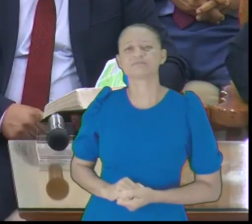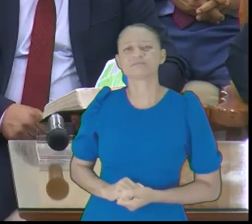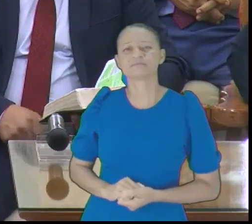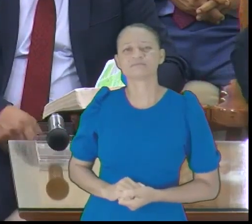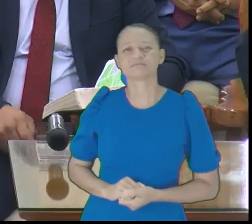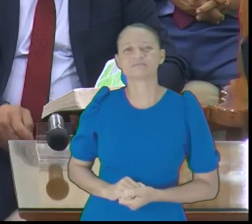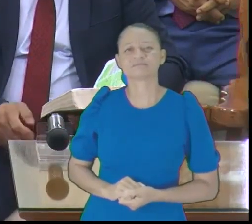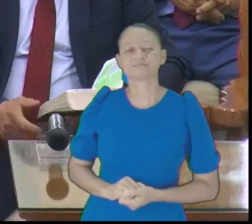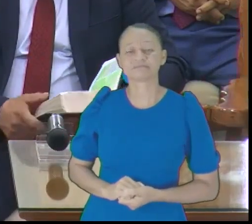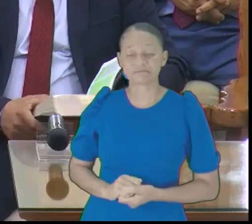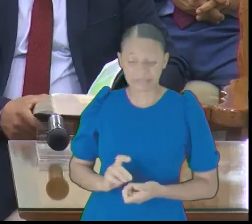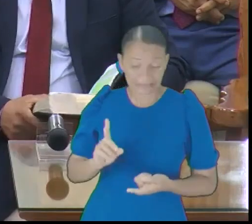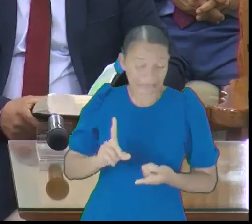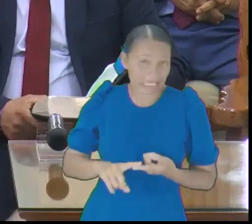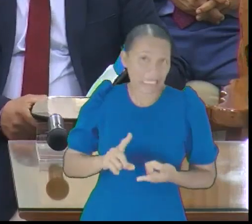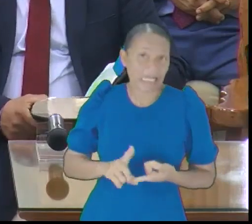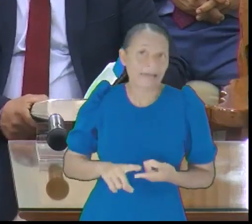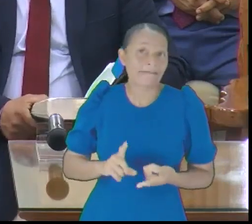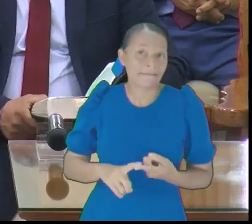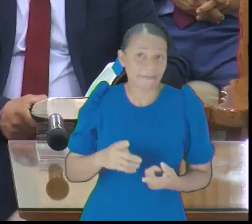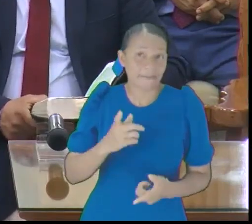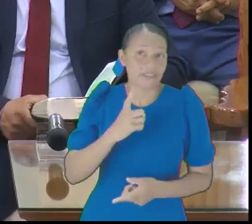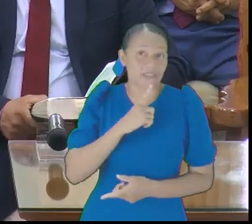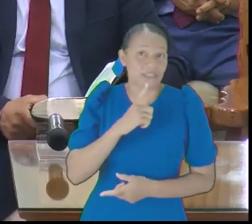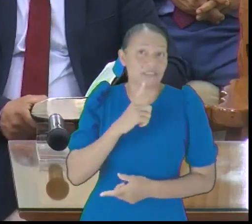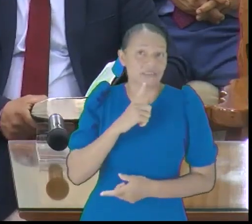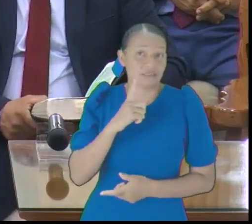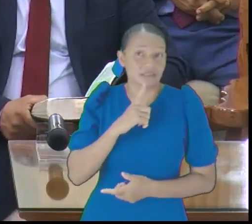Como se não bastasse.